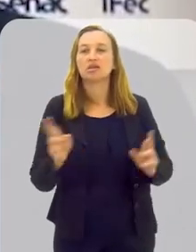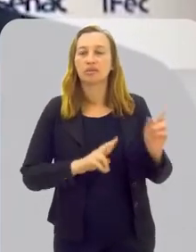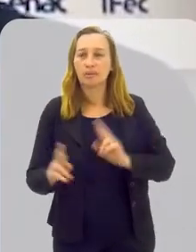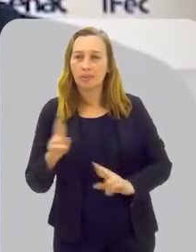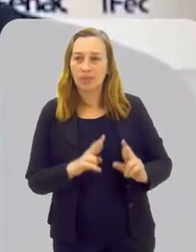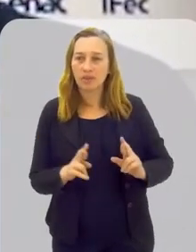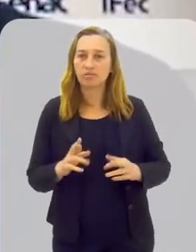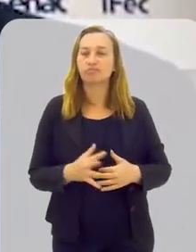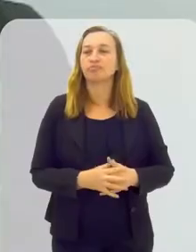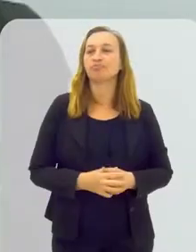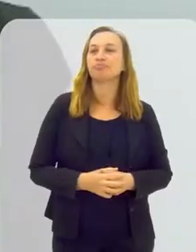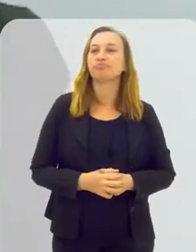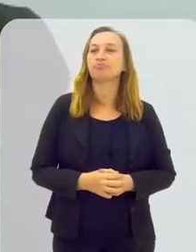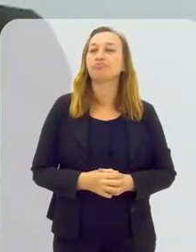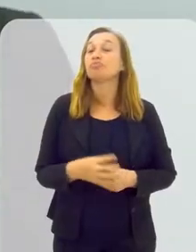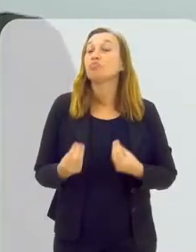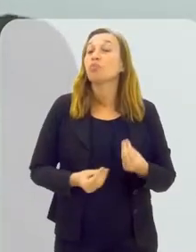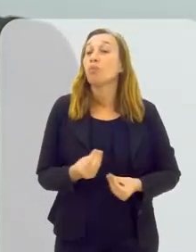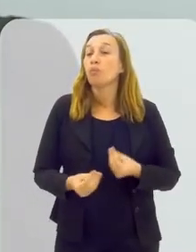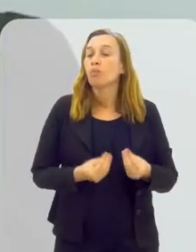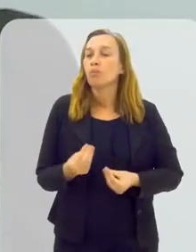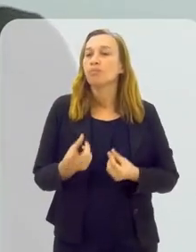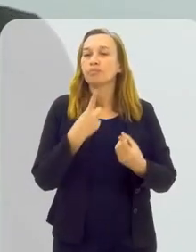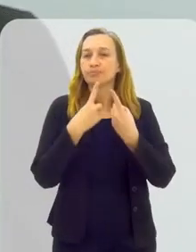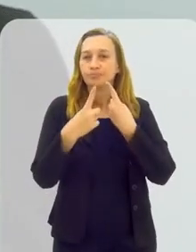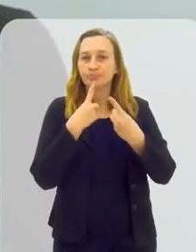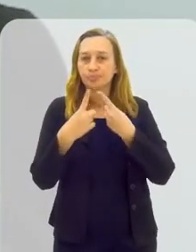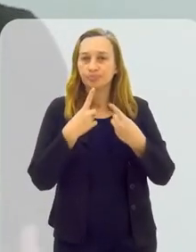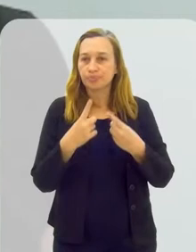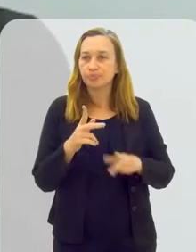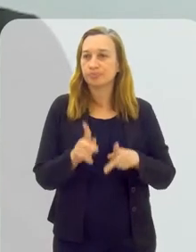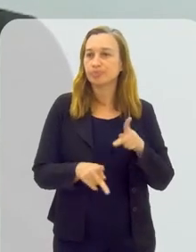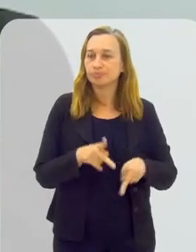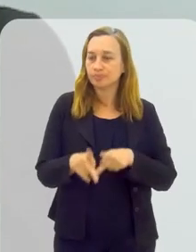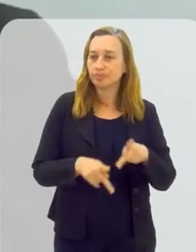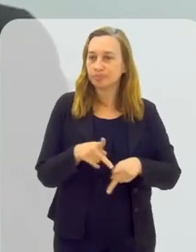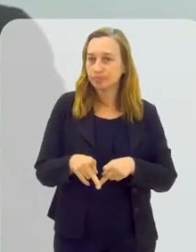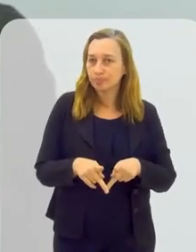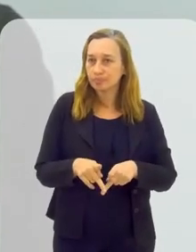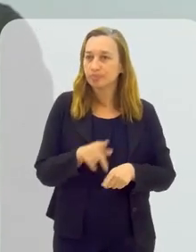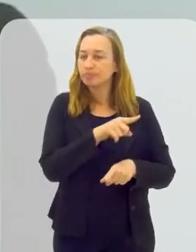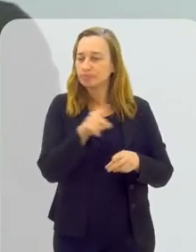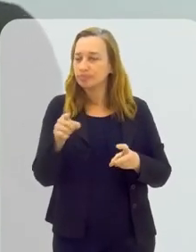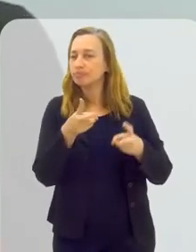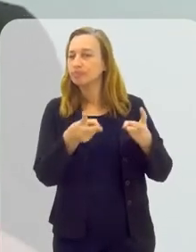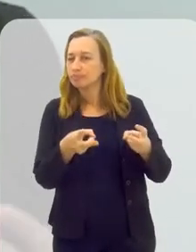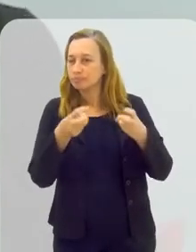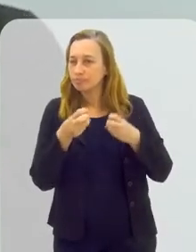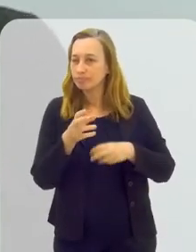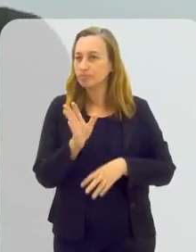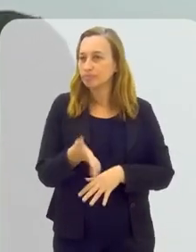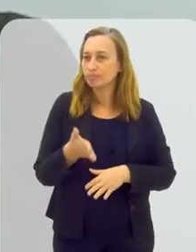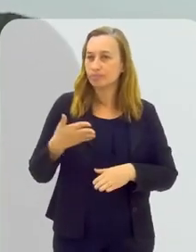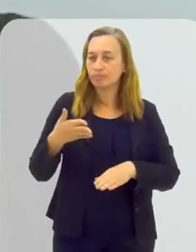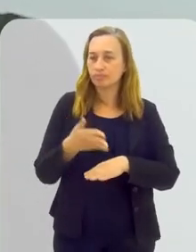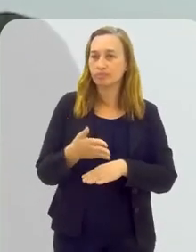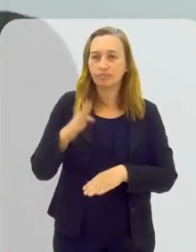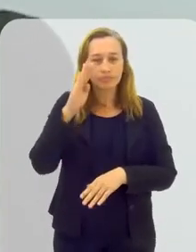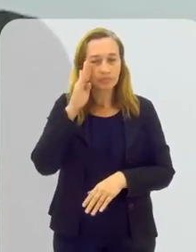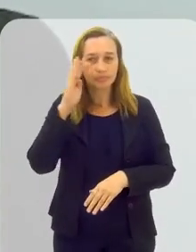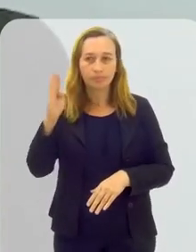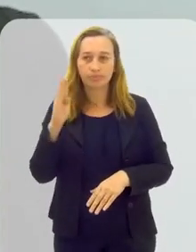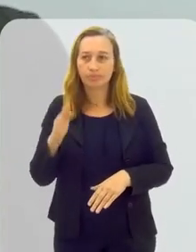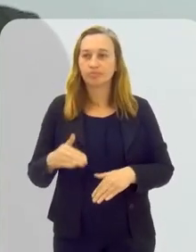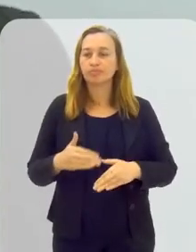importância e interessa a todos nós em relação dia com esse público que vocês já